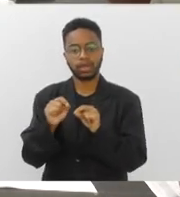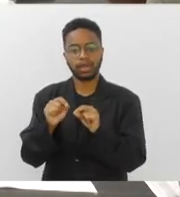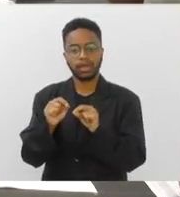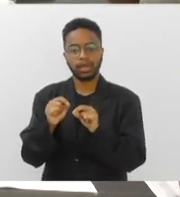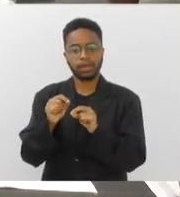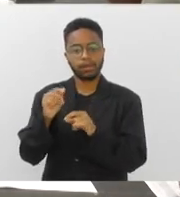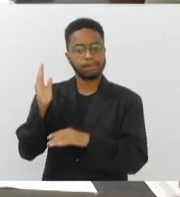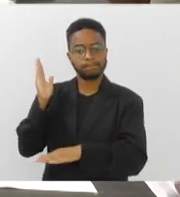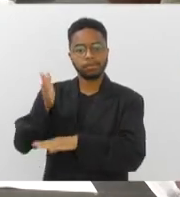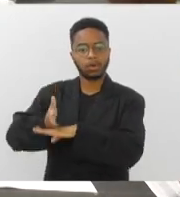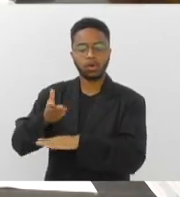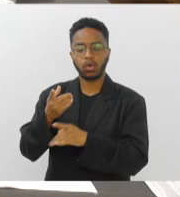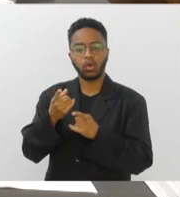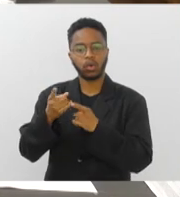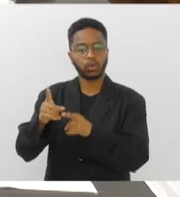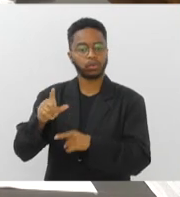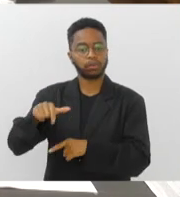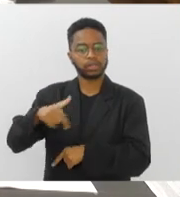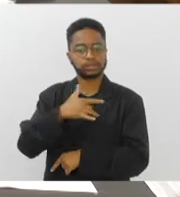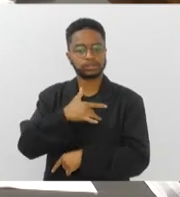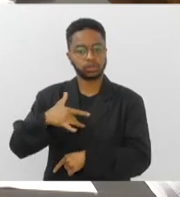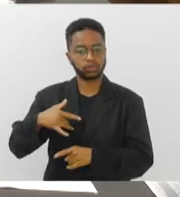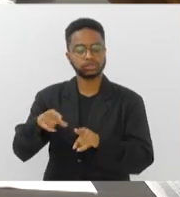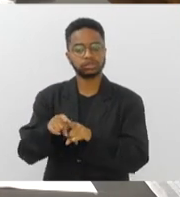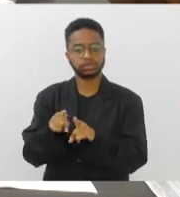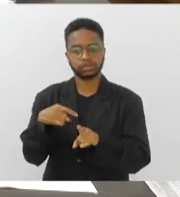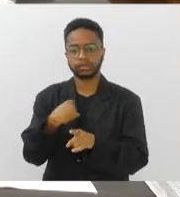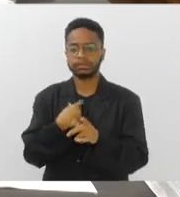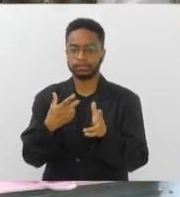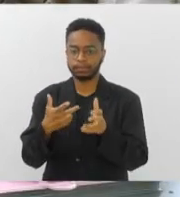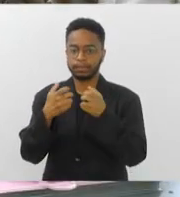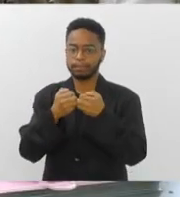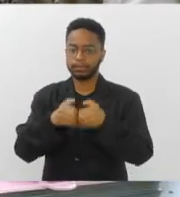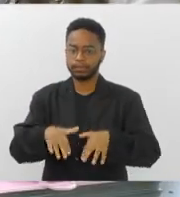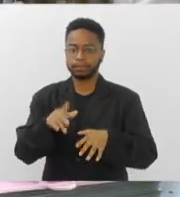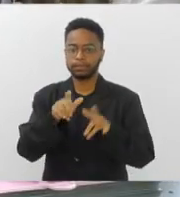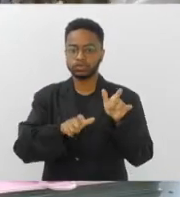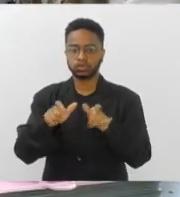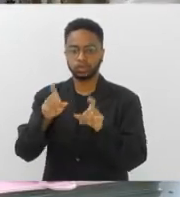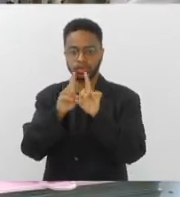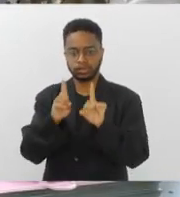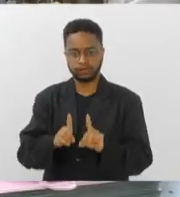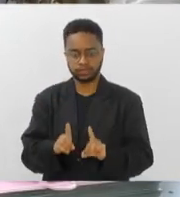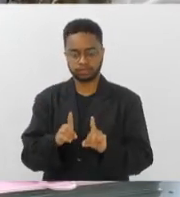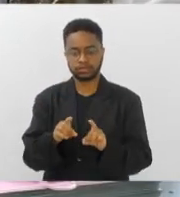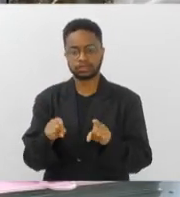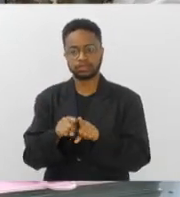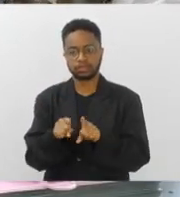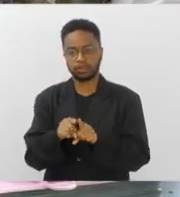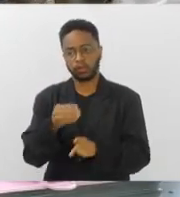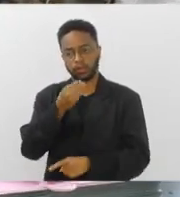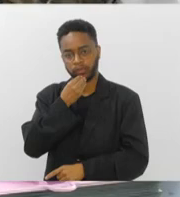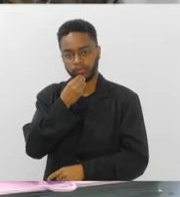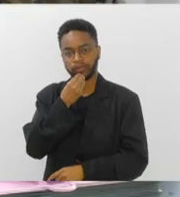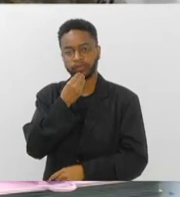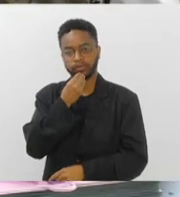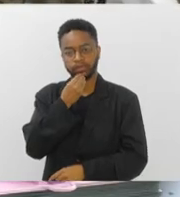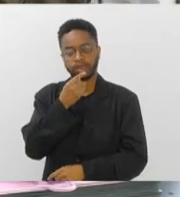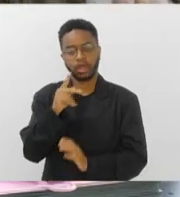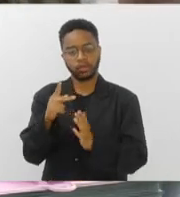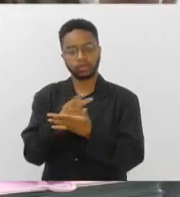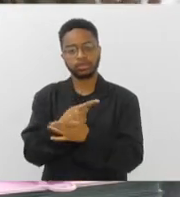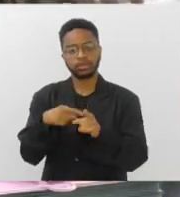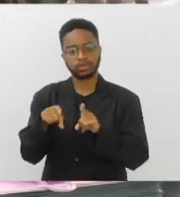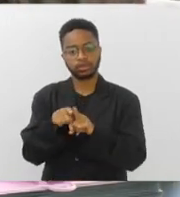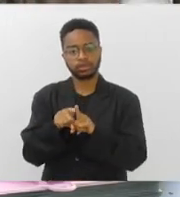e que tem atingido de maneira muito clara e evidente a pessoa com deficiência, com evidente prevalência também em relação às